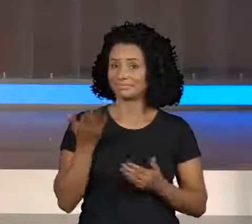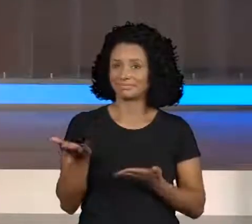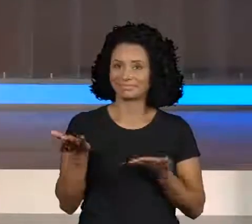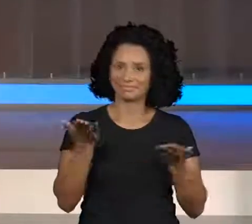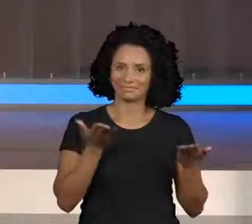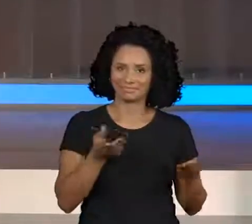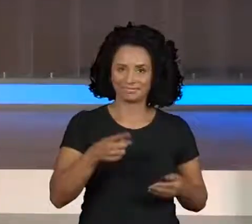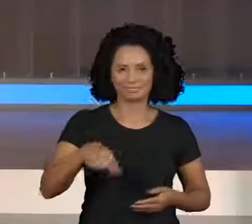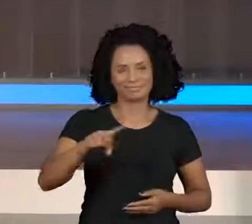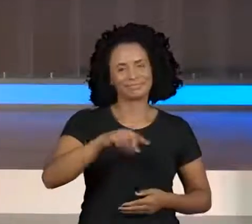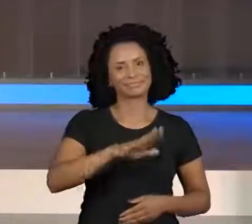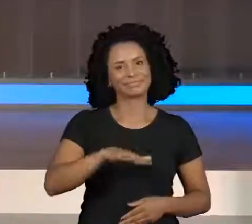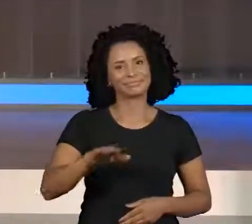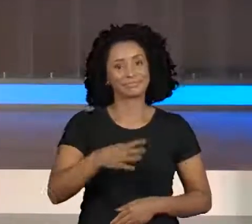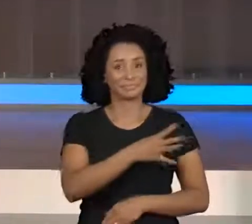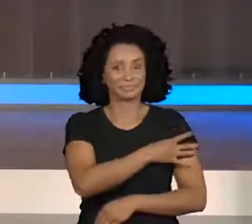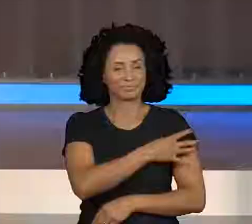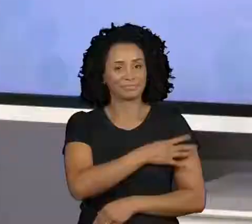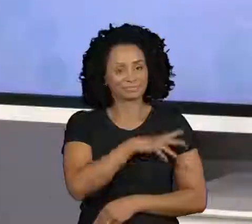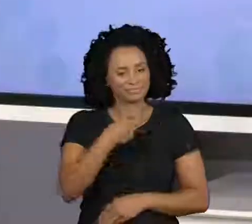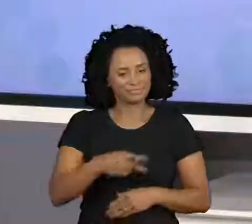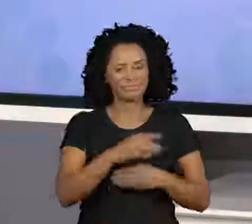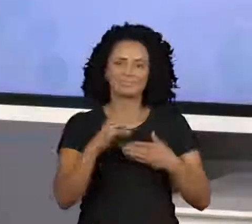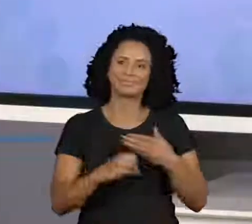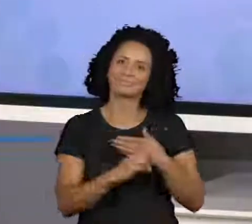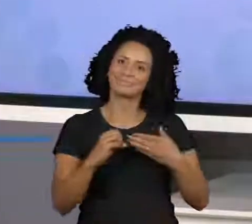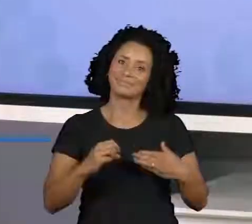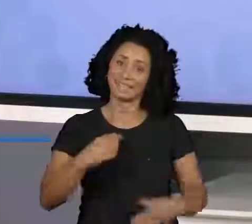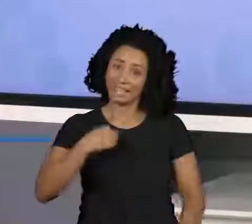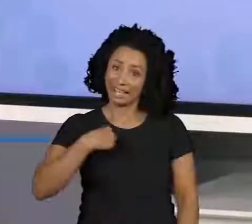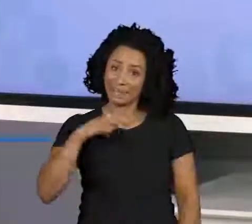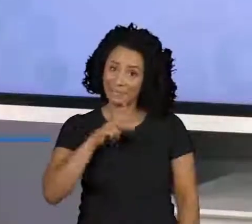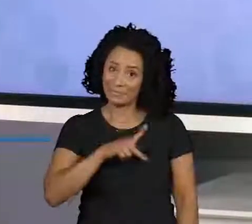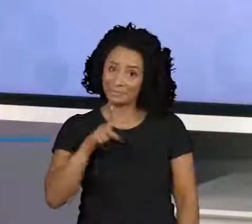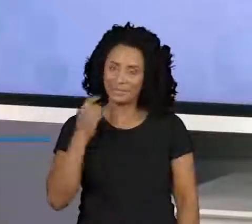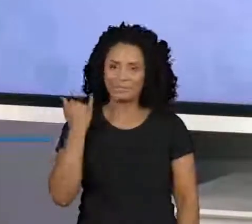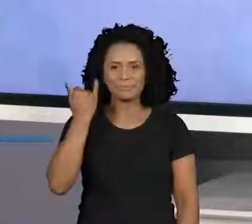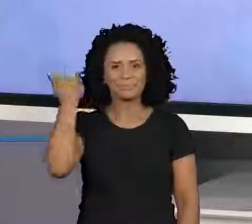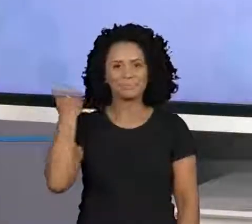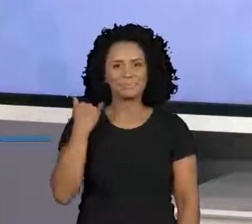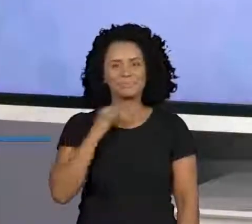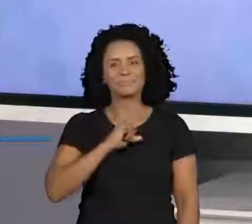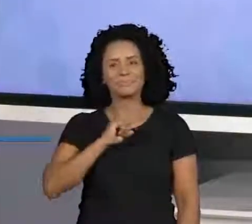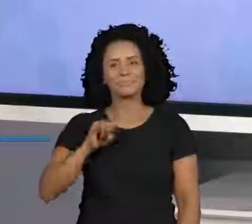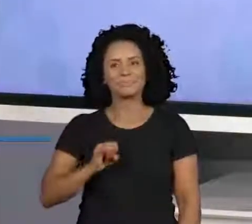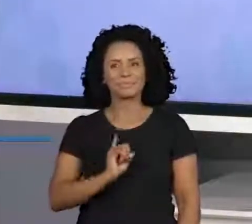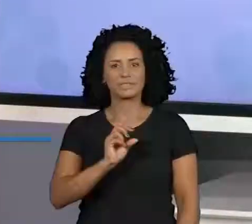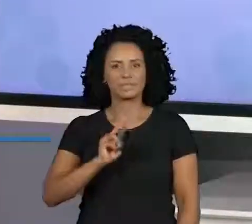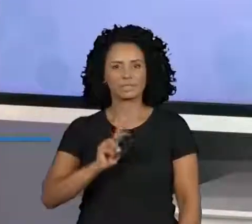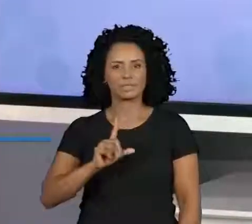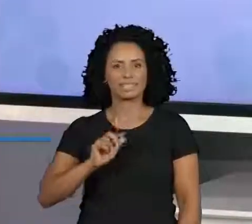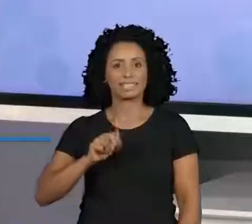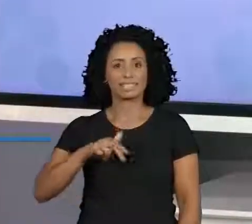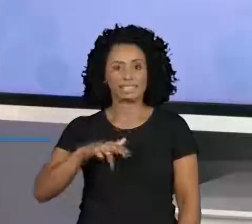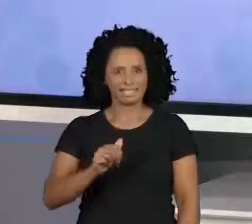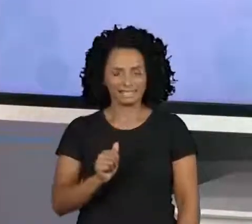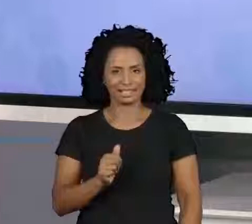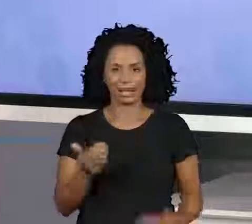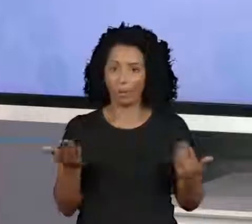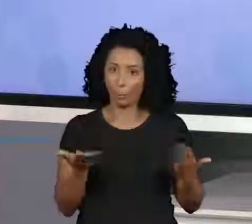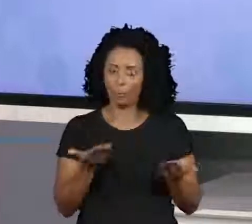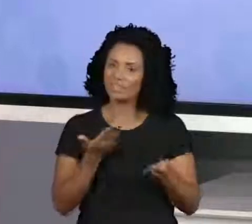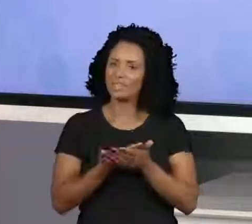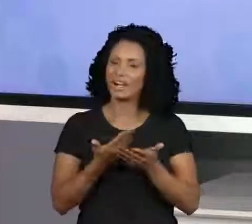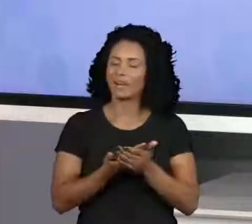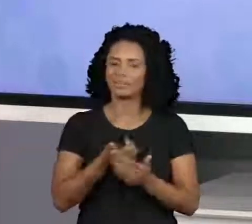mídias, galerinha do quarto ano! Eu sou a Pro Juliana Nadeu e vamos para mais uma aula de ciências, onde